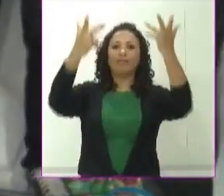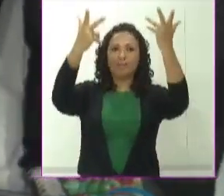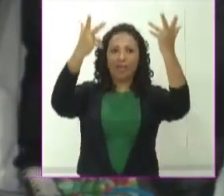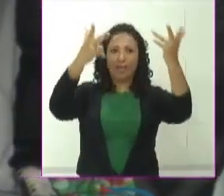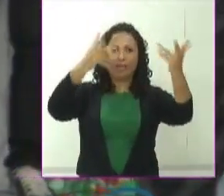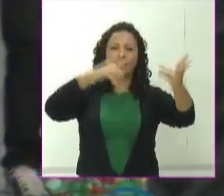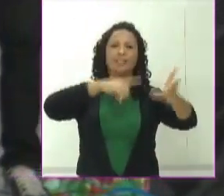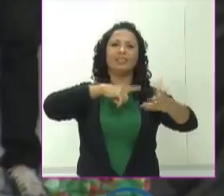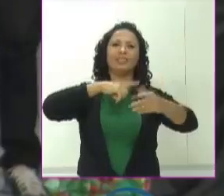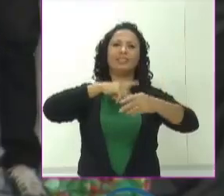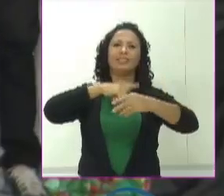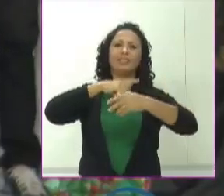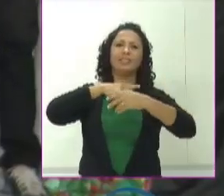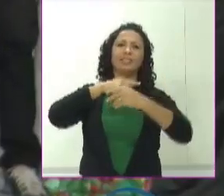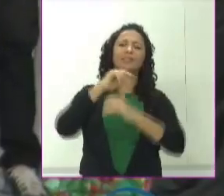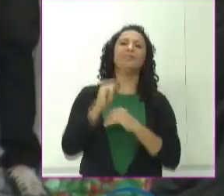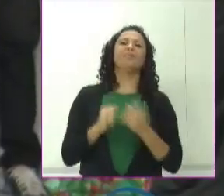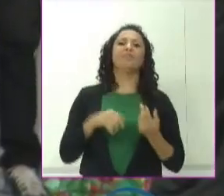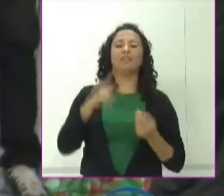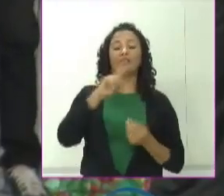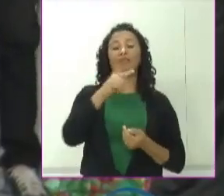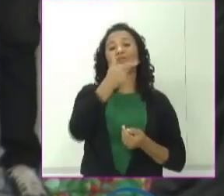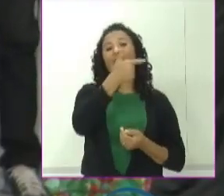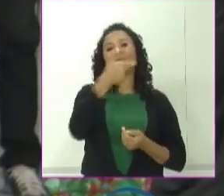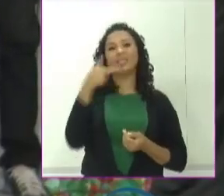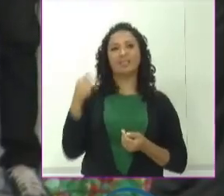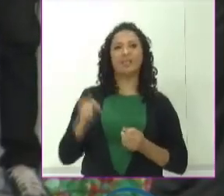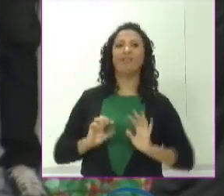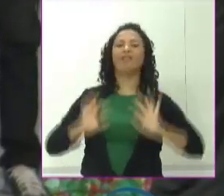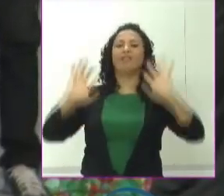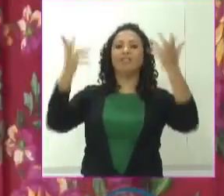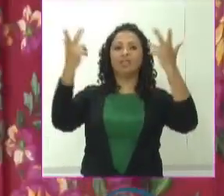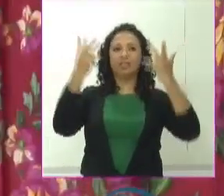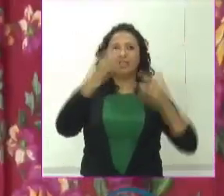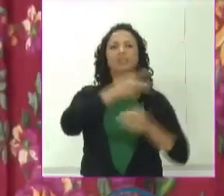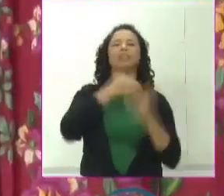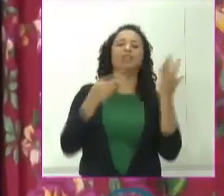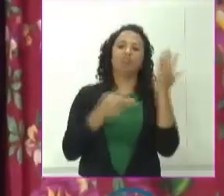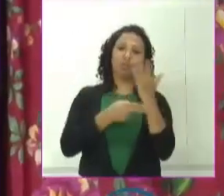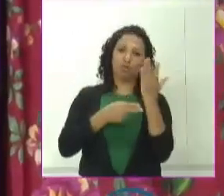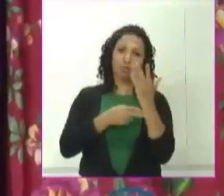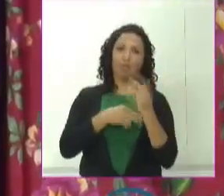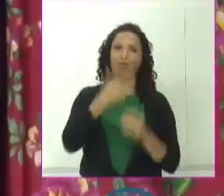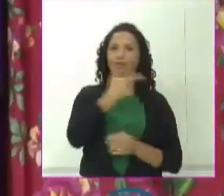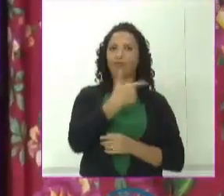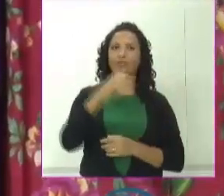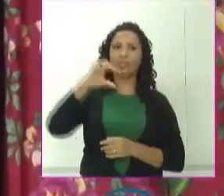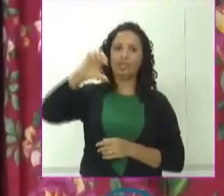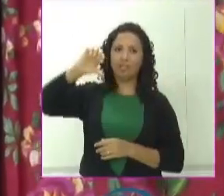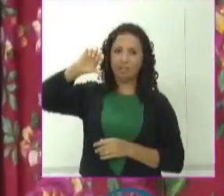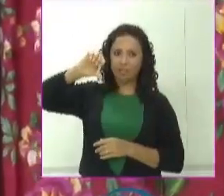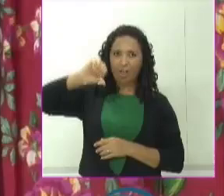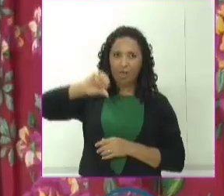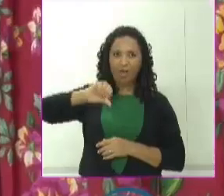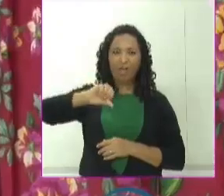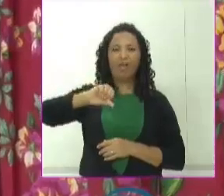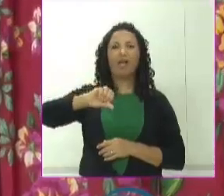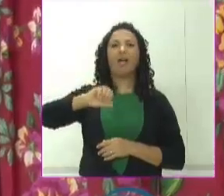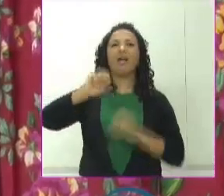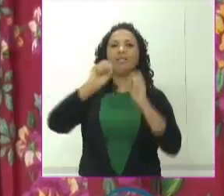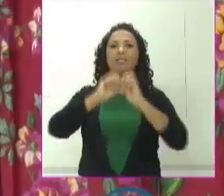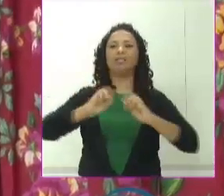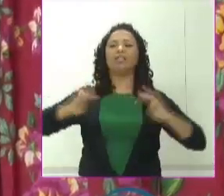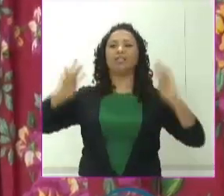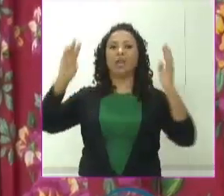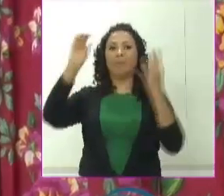Velho, Pajão do Congo, no Ilha Oiatadê. Dia 27 estaremos no festejo Nossa Senhora de Socorro em Timon. Dia 29 estaremos no Chove